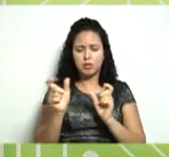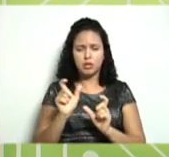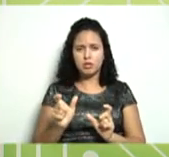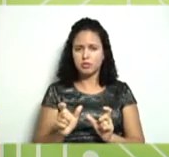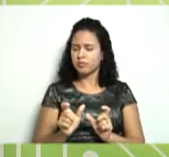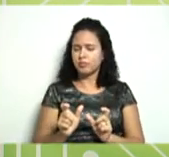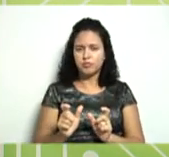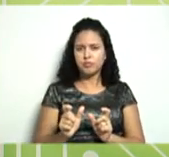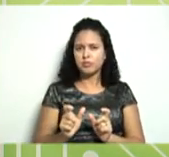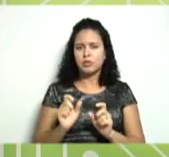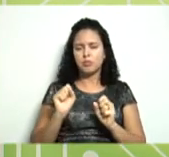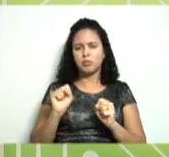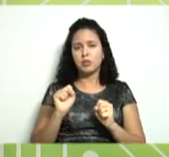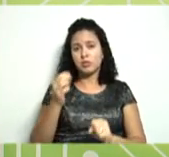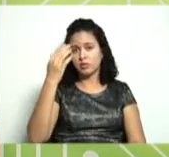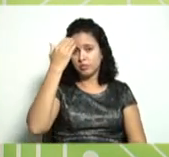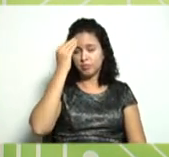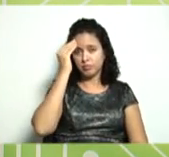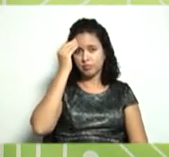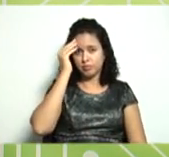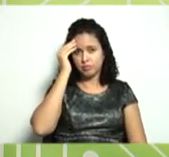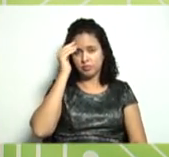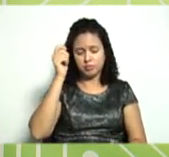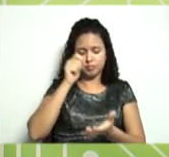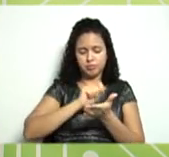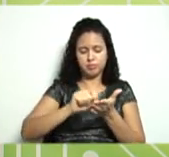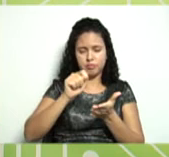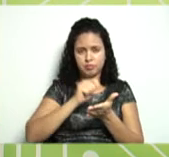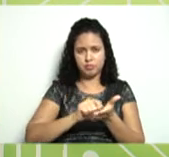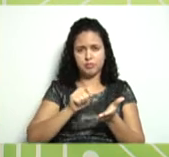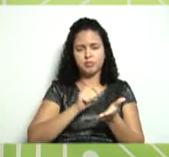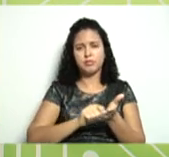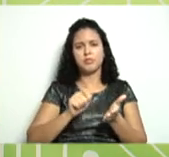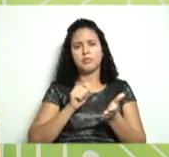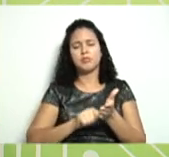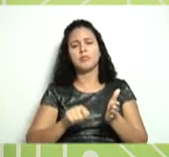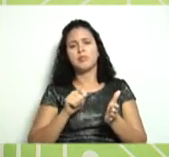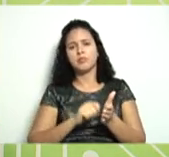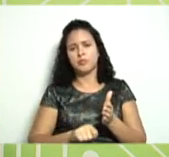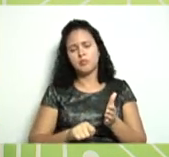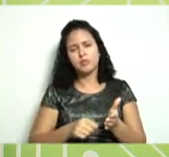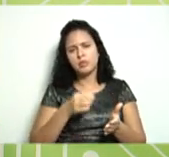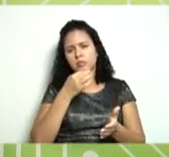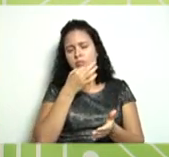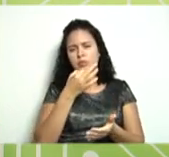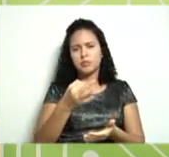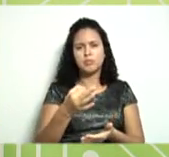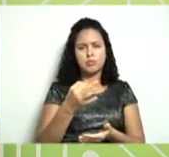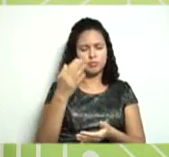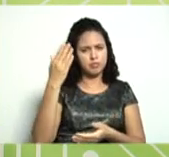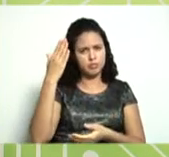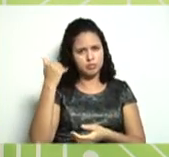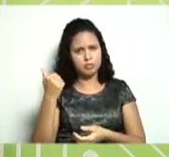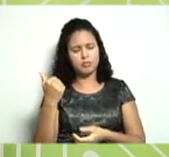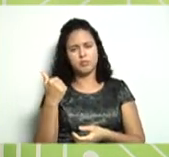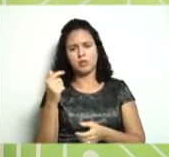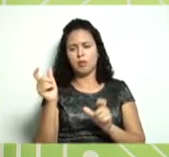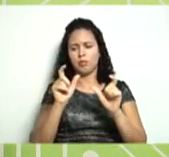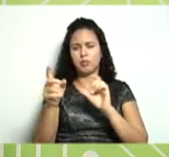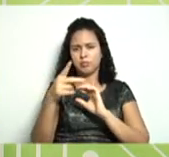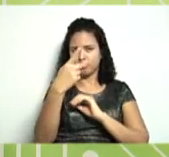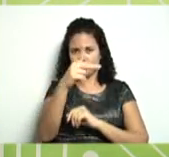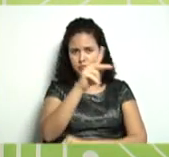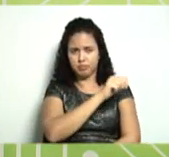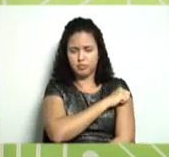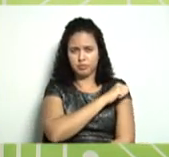palavras, eles precisam entender e transcrever da forma como eles acharem ser mais conveniente com as palavras deles,